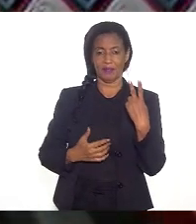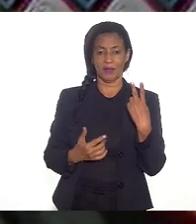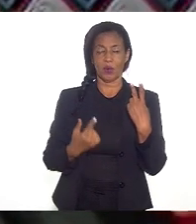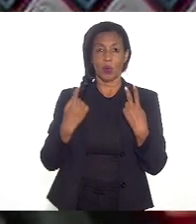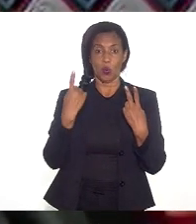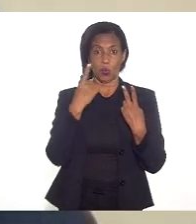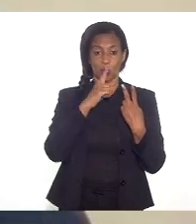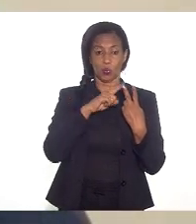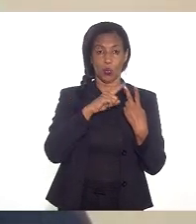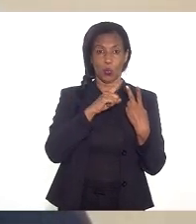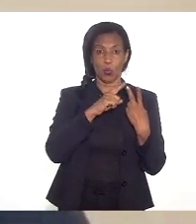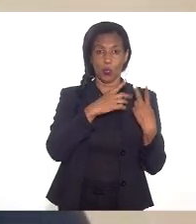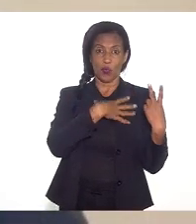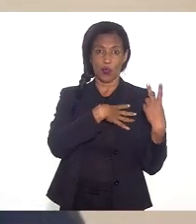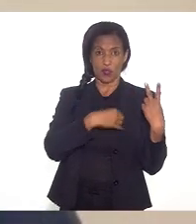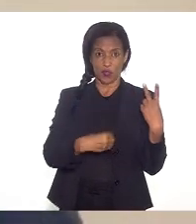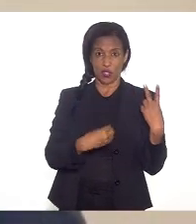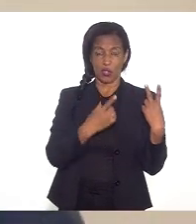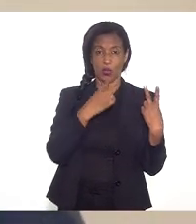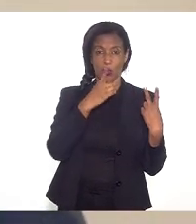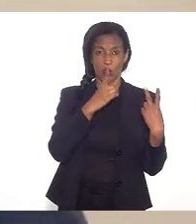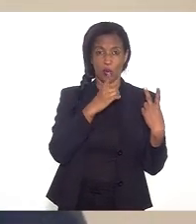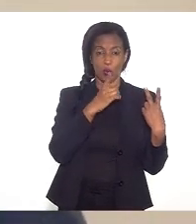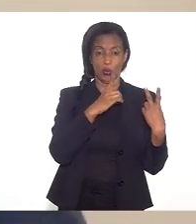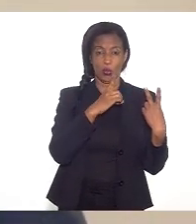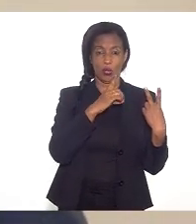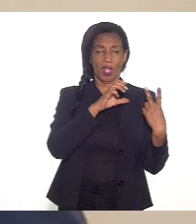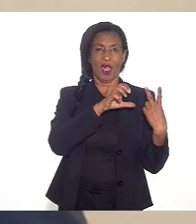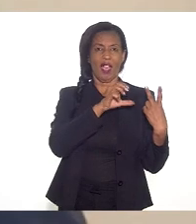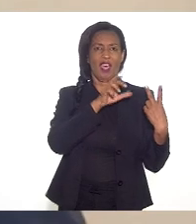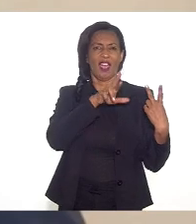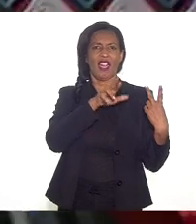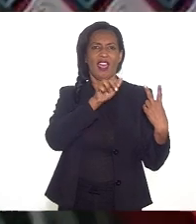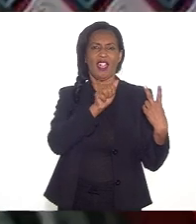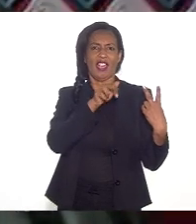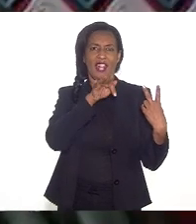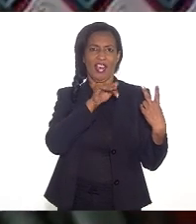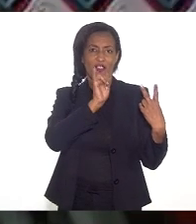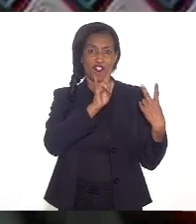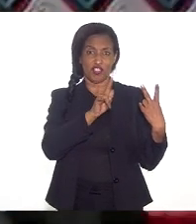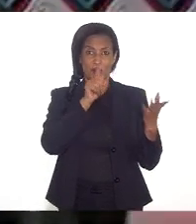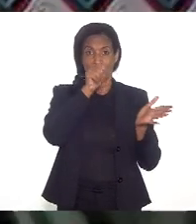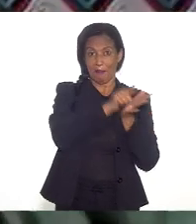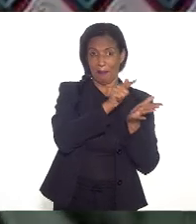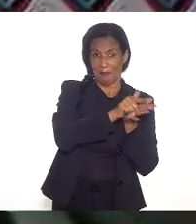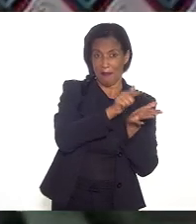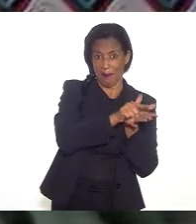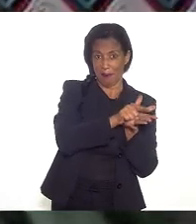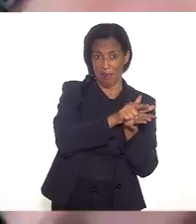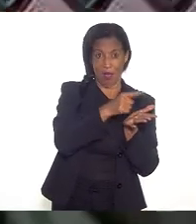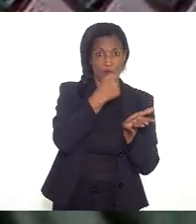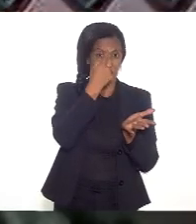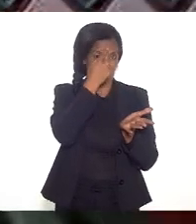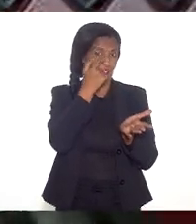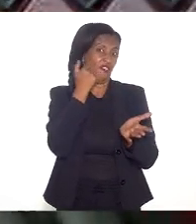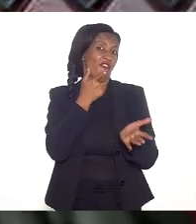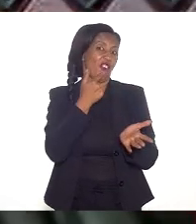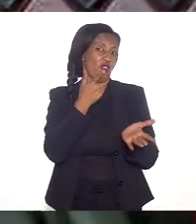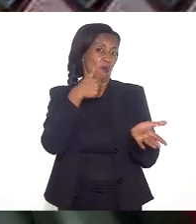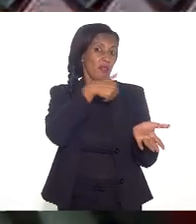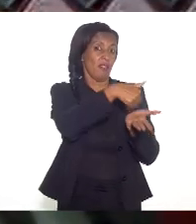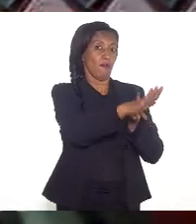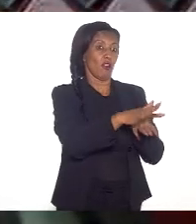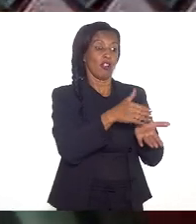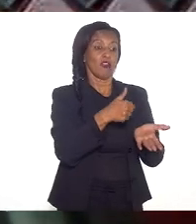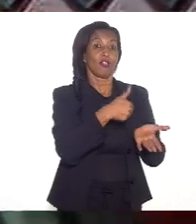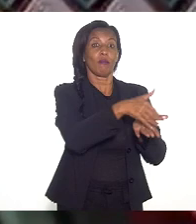um filho da dona da Papel Craft, né, que mencionou que, inclusive, demitiu o funcionário, só que o funcionário é